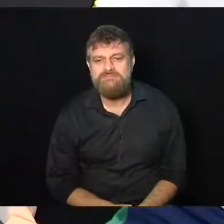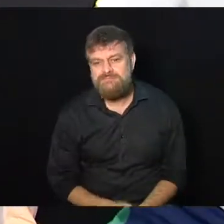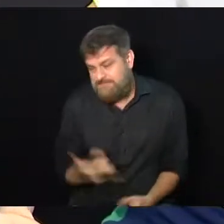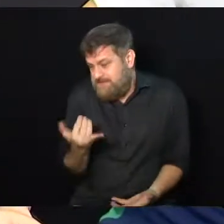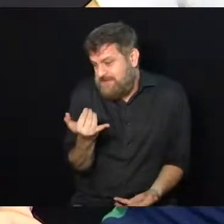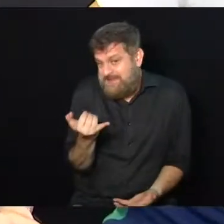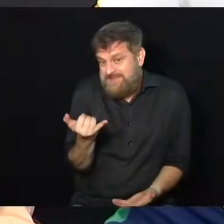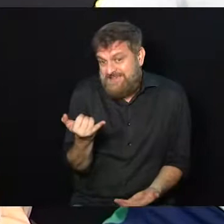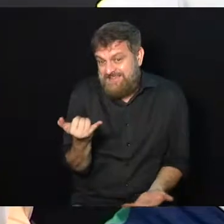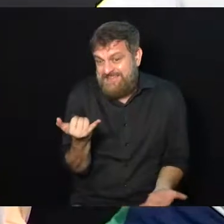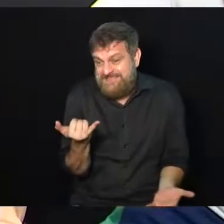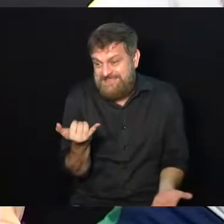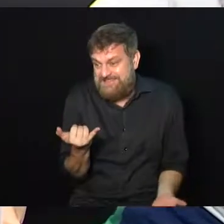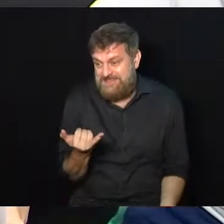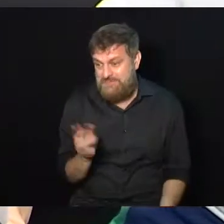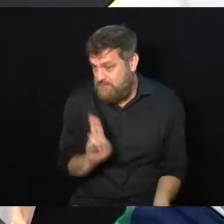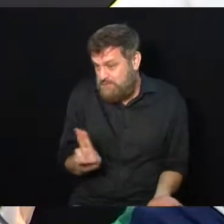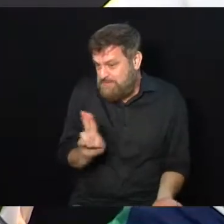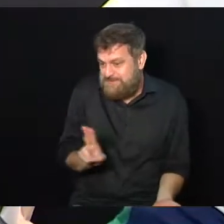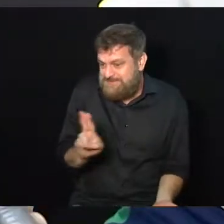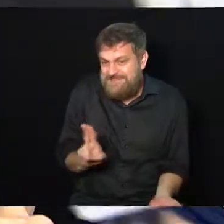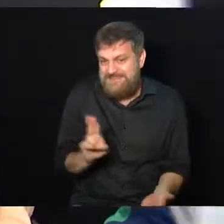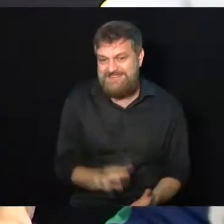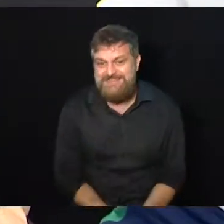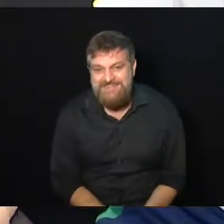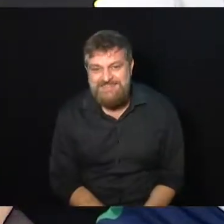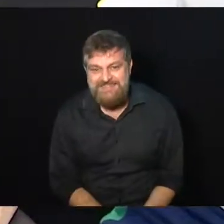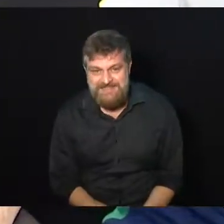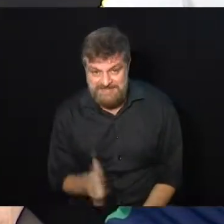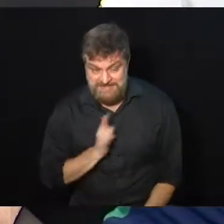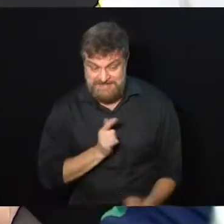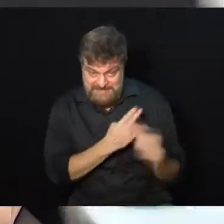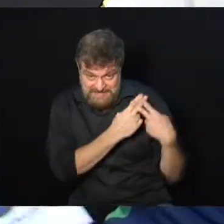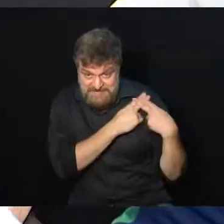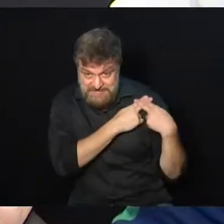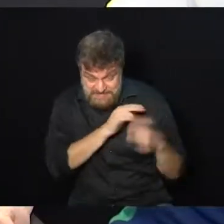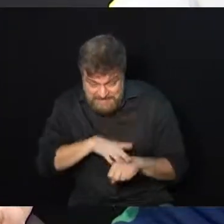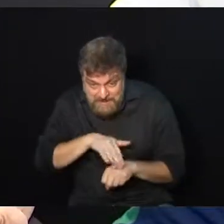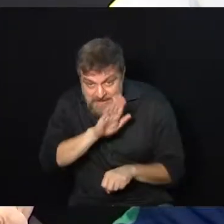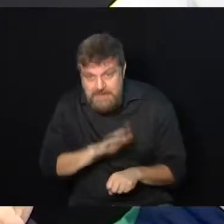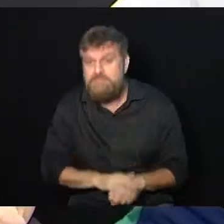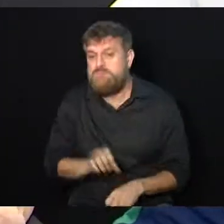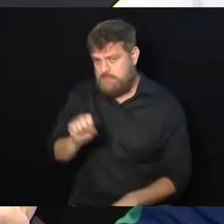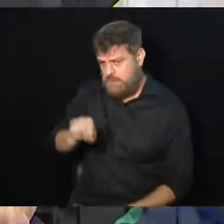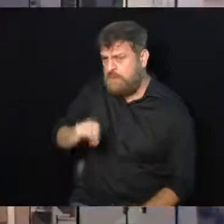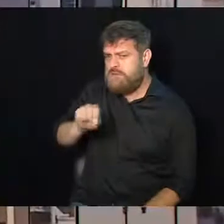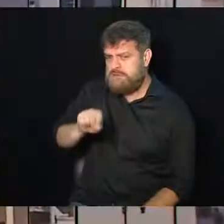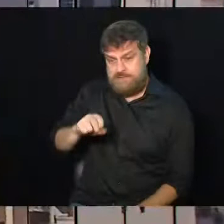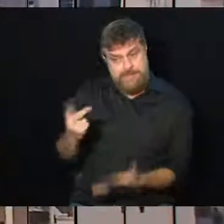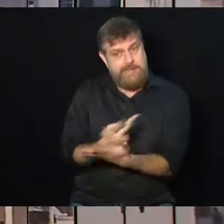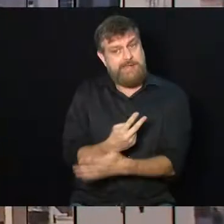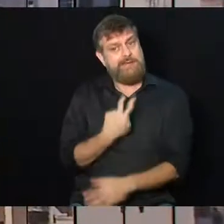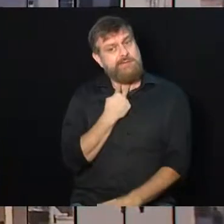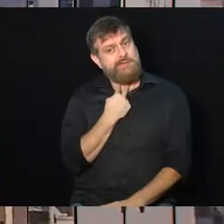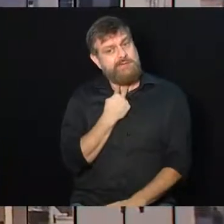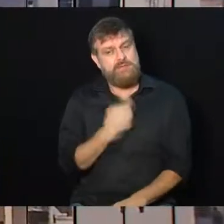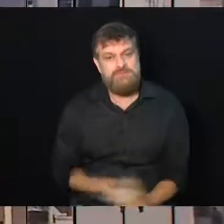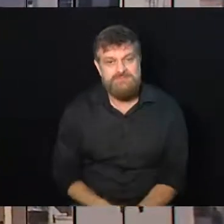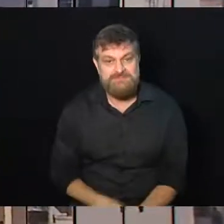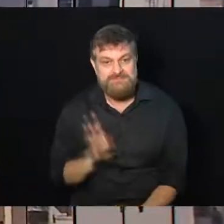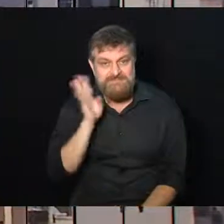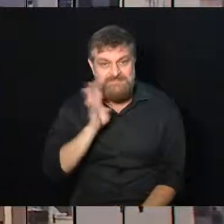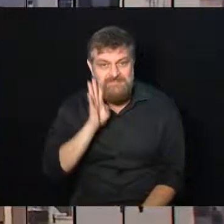Começar a usar caneta. Usar caneta. Você vai ter que ter mais responsabilidade? Sim, para não errar. Ah, muito